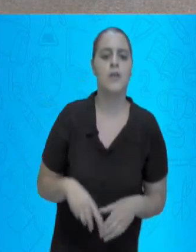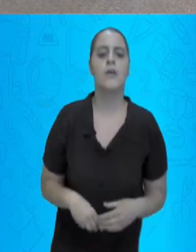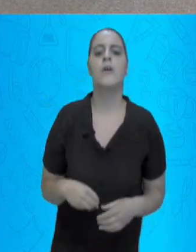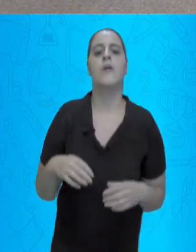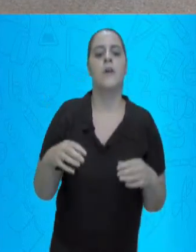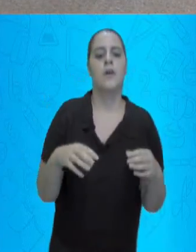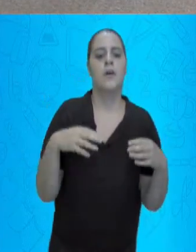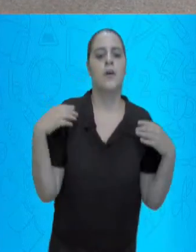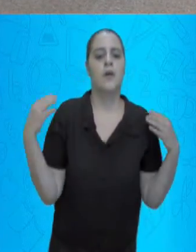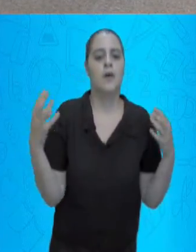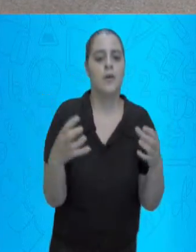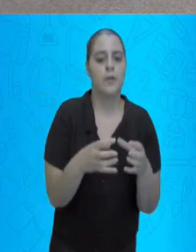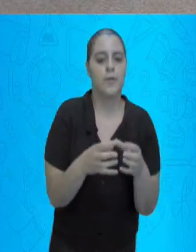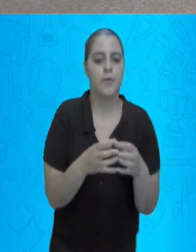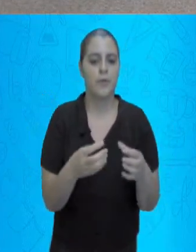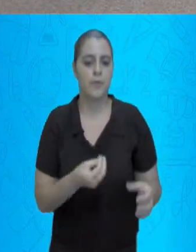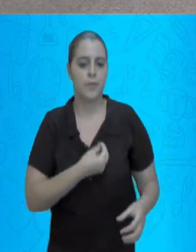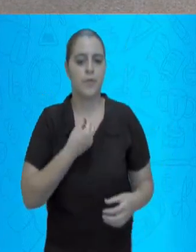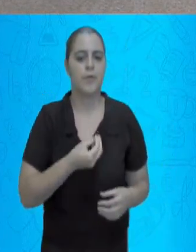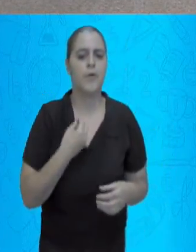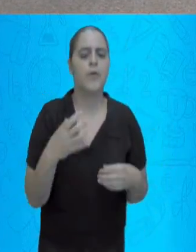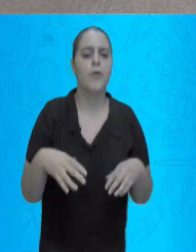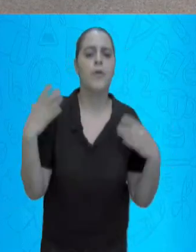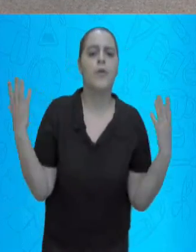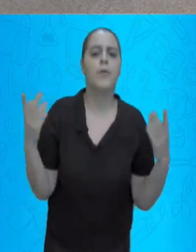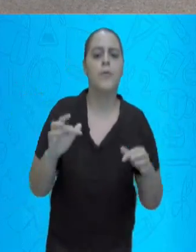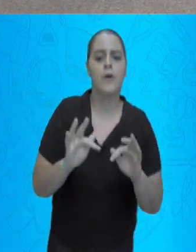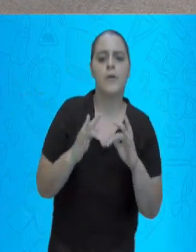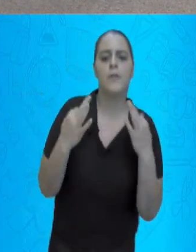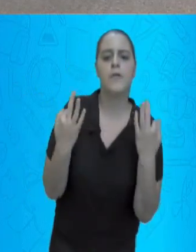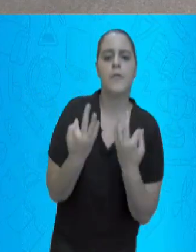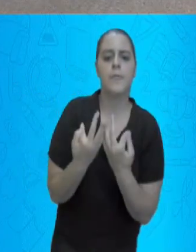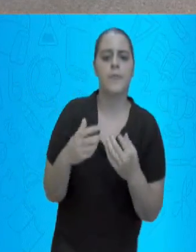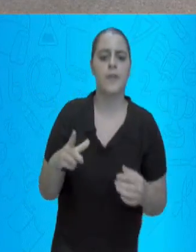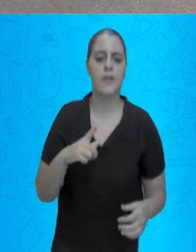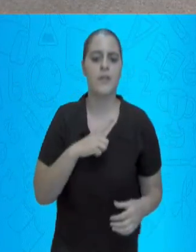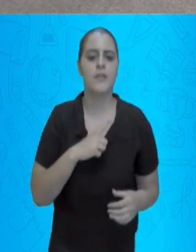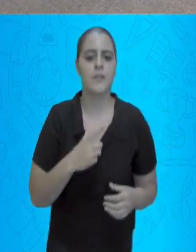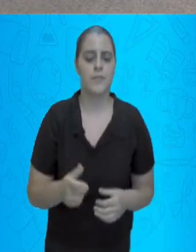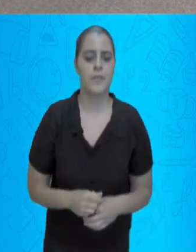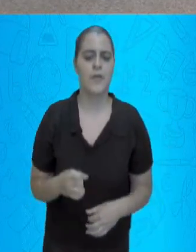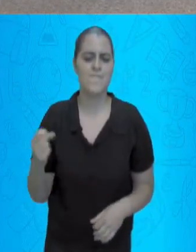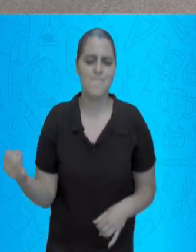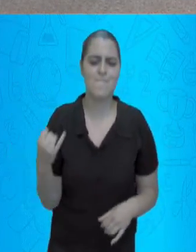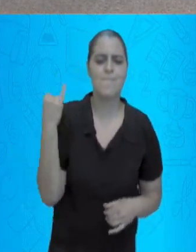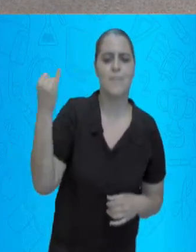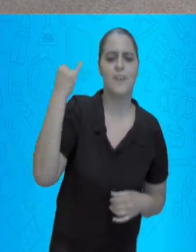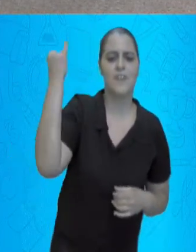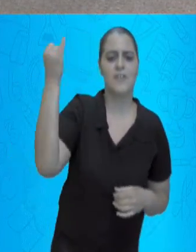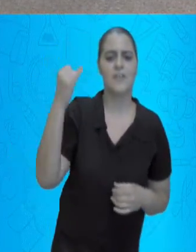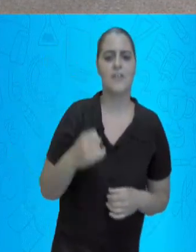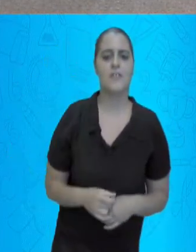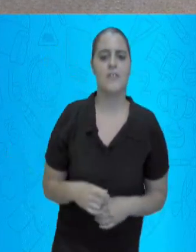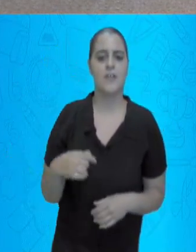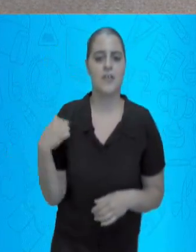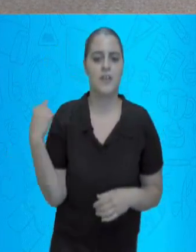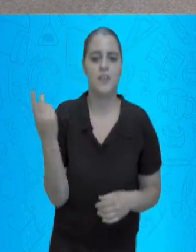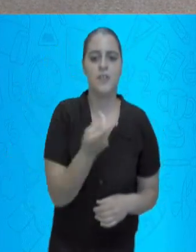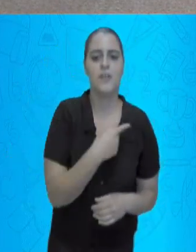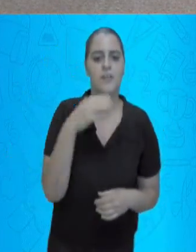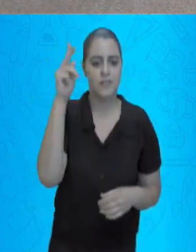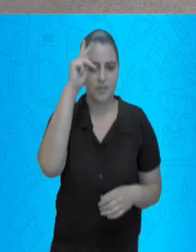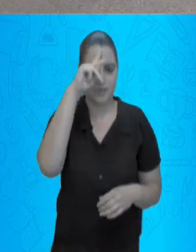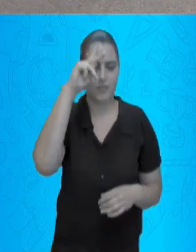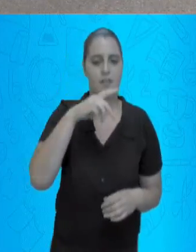seres vivos, qual o grau de parentesco que estes seres vivos têm, a importância que a nossa